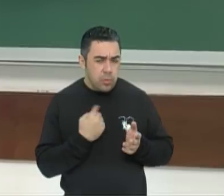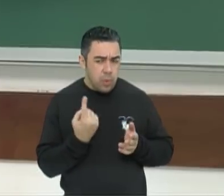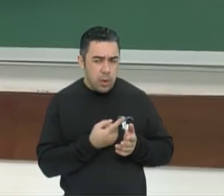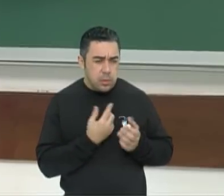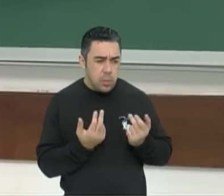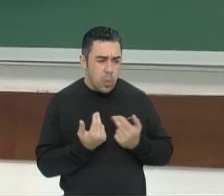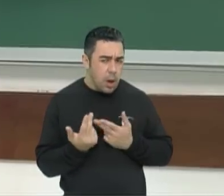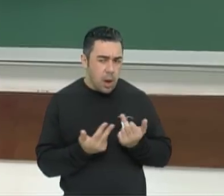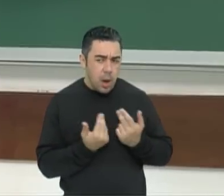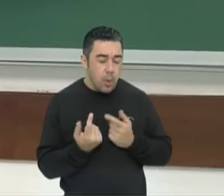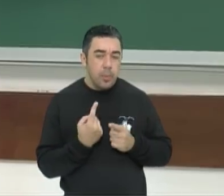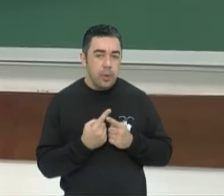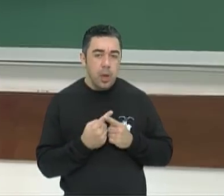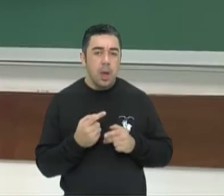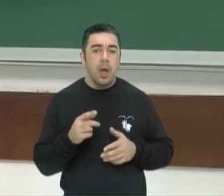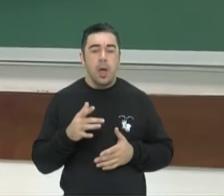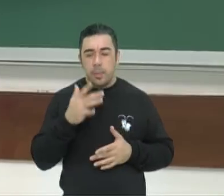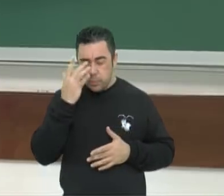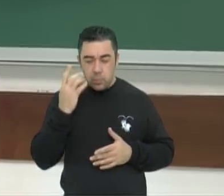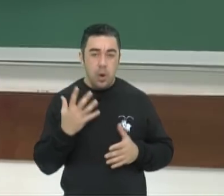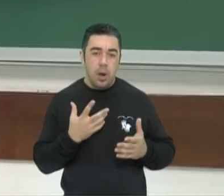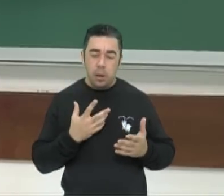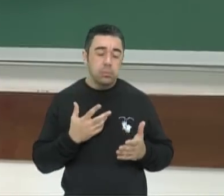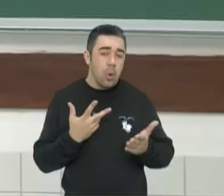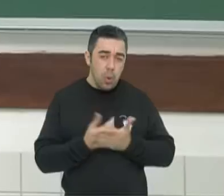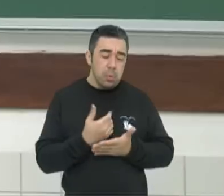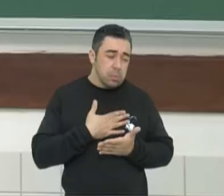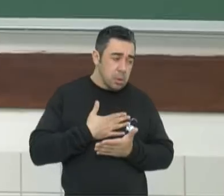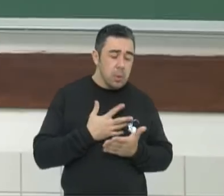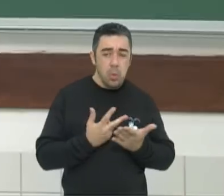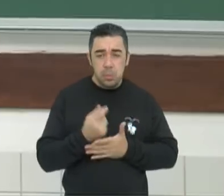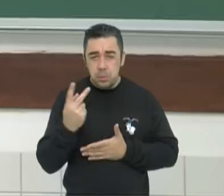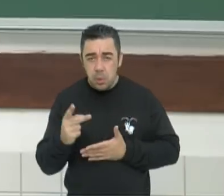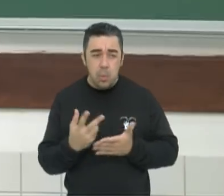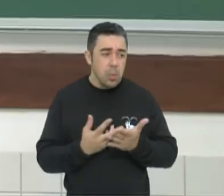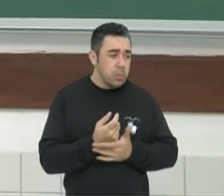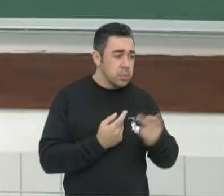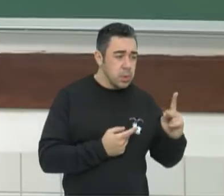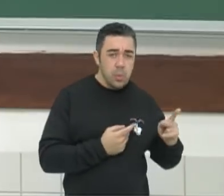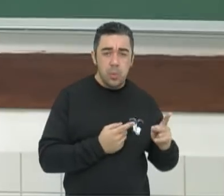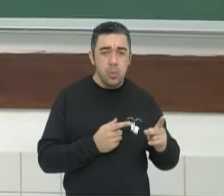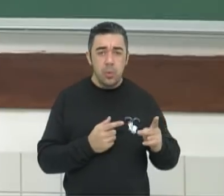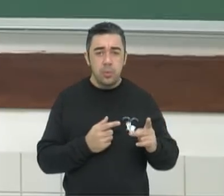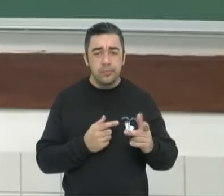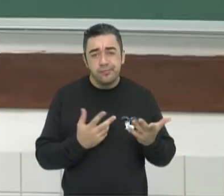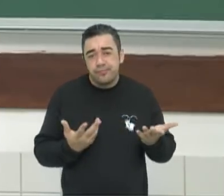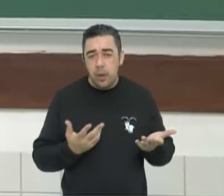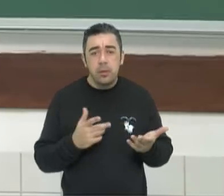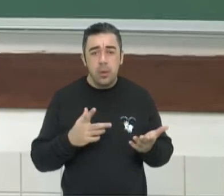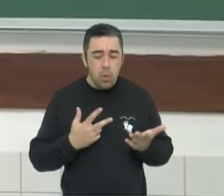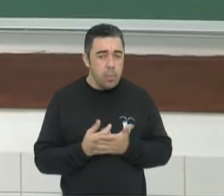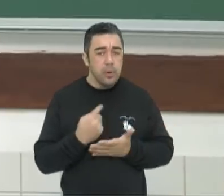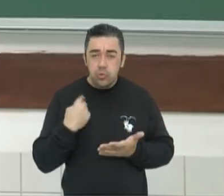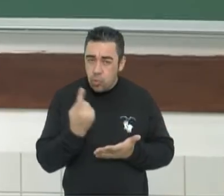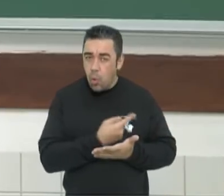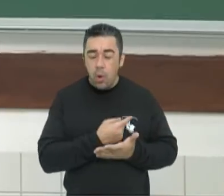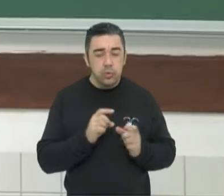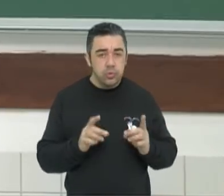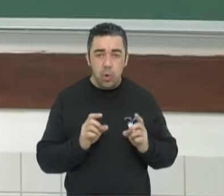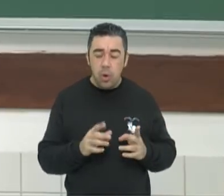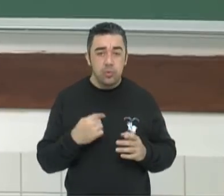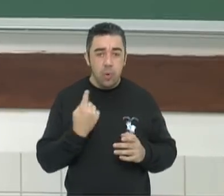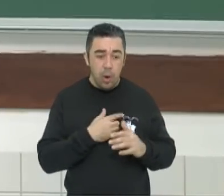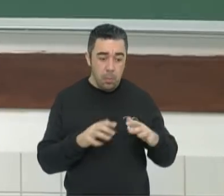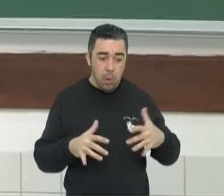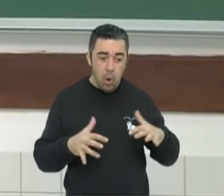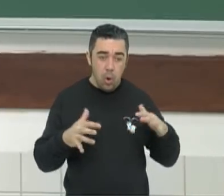um preço semelhante, porque dessa forma a pessoa que for comprar não vai ter opção, pois afinal de contas ela sabe que o produto tem